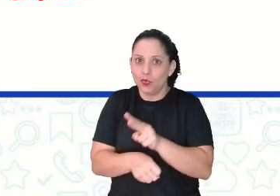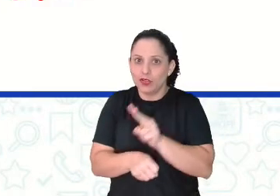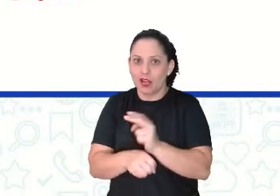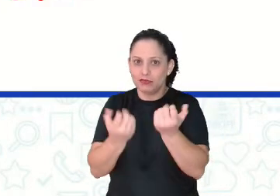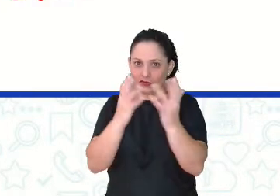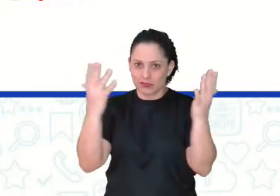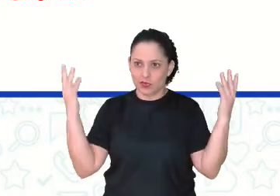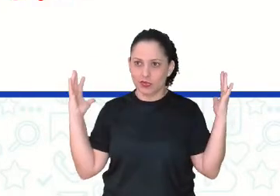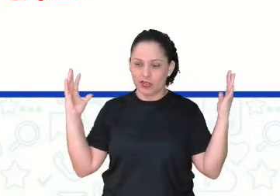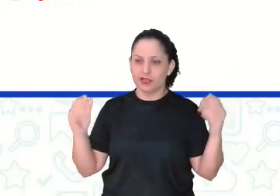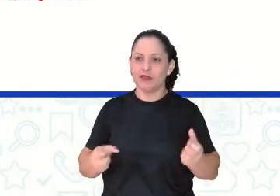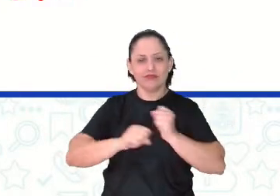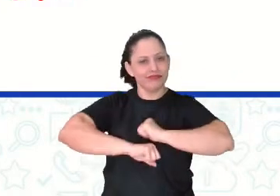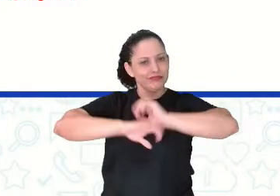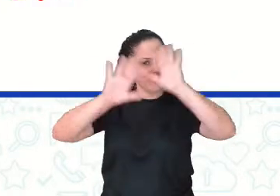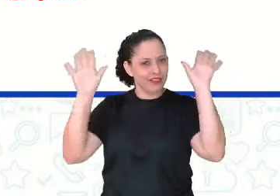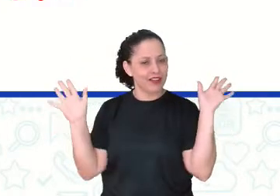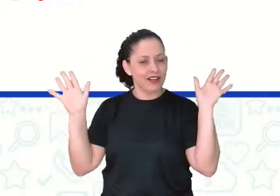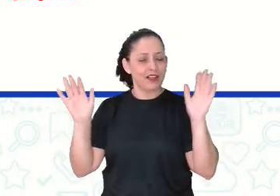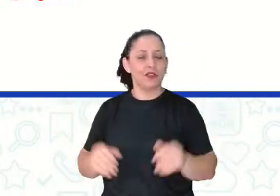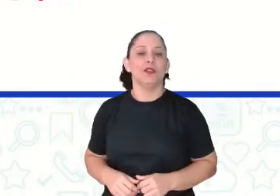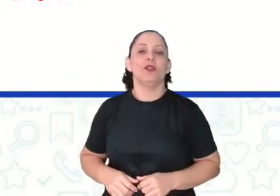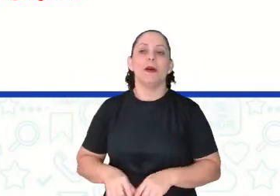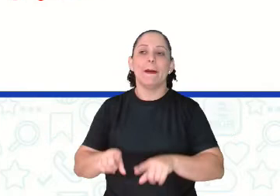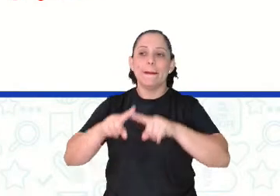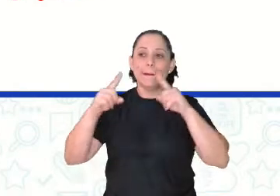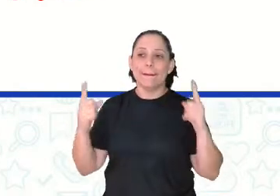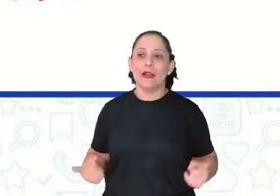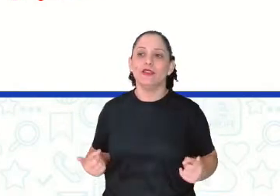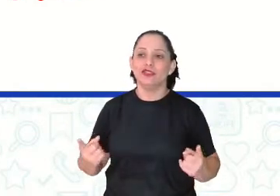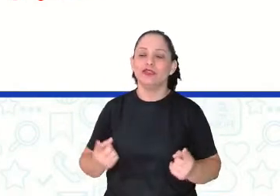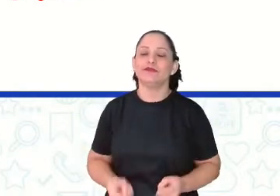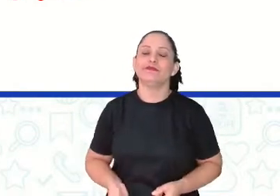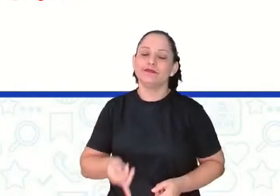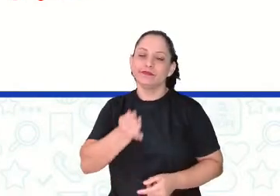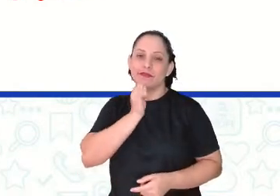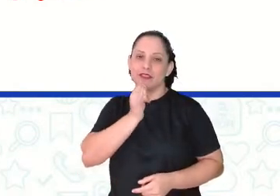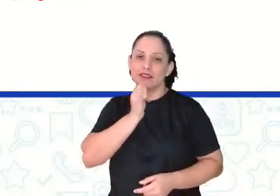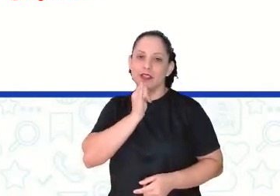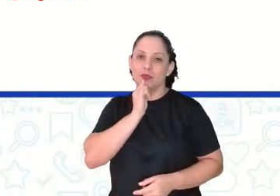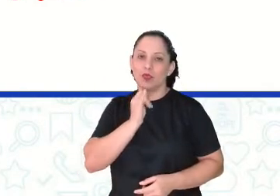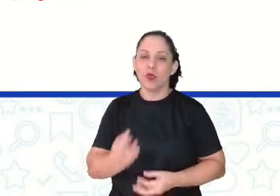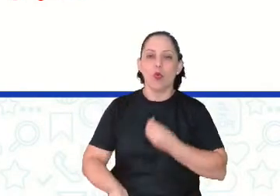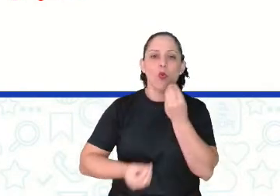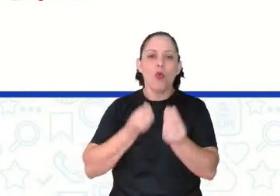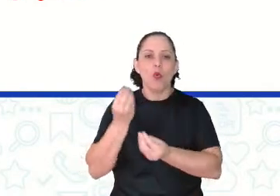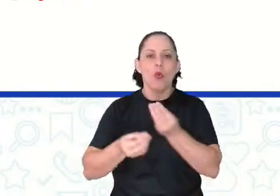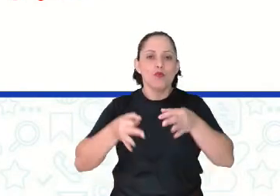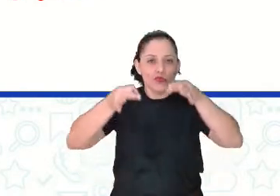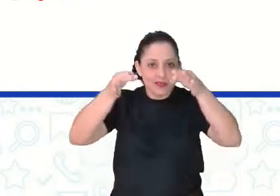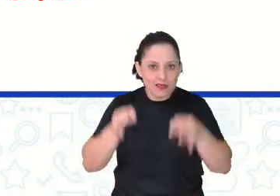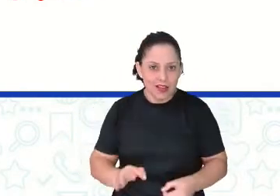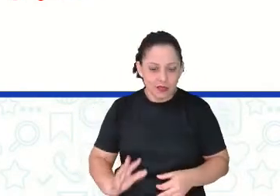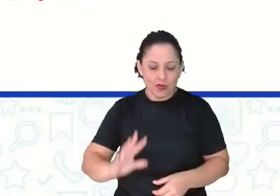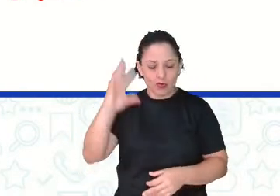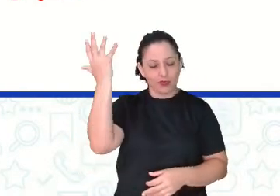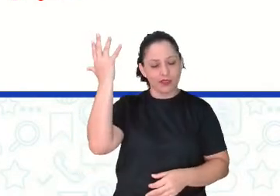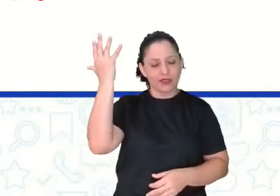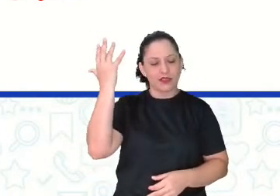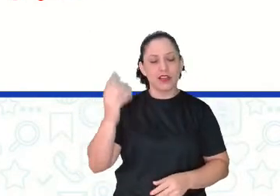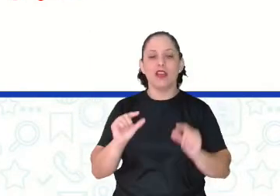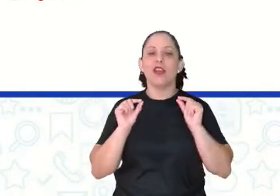todos. Mas ela, desse jeito, né, como ela deveria acontecer, né, porque é